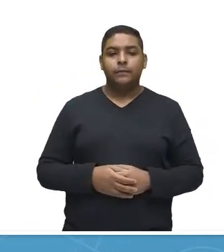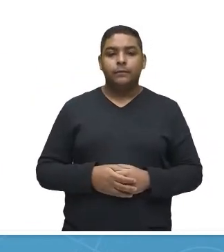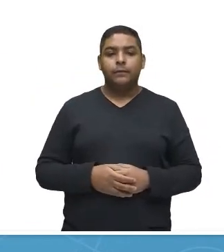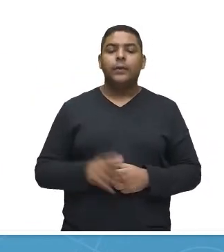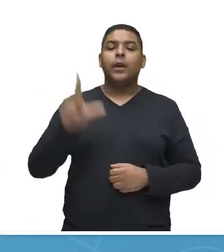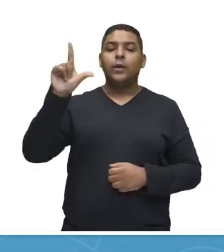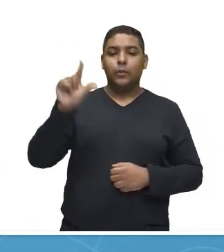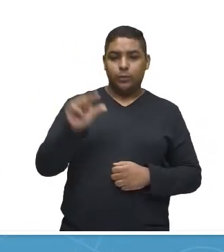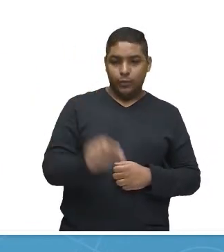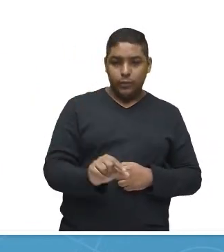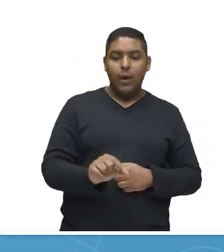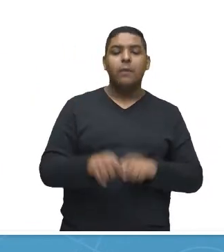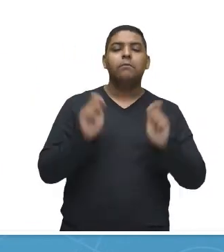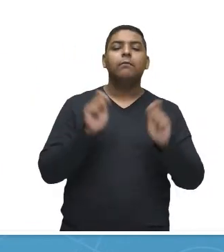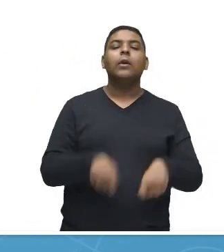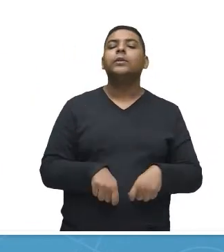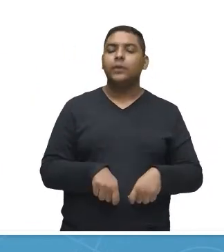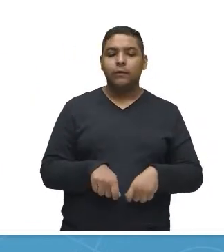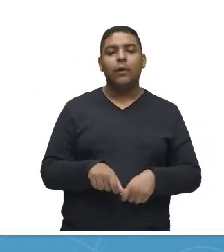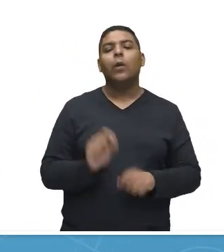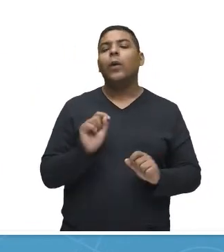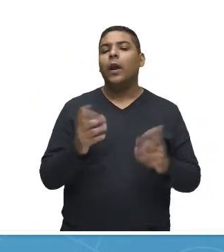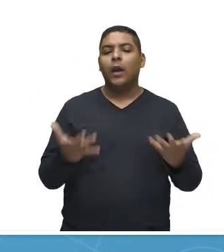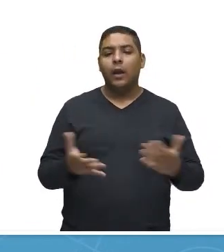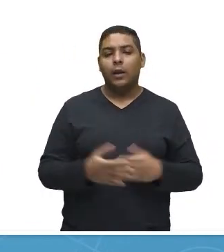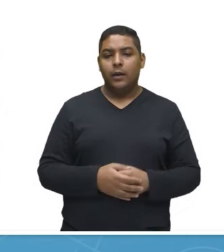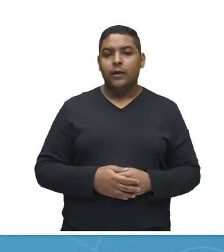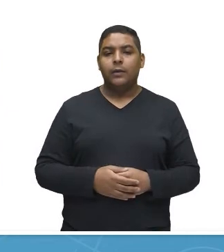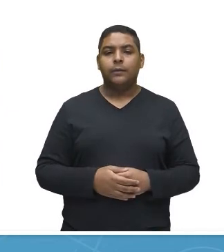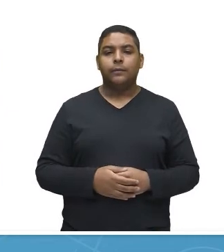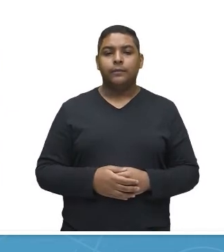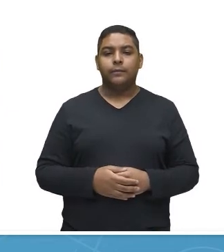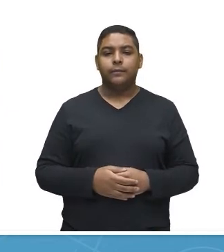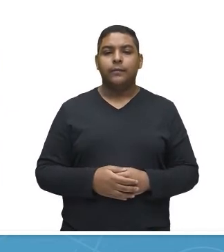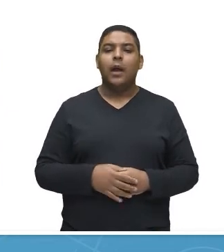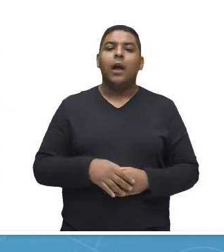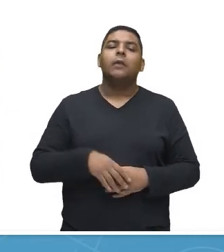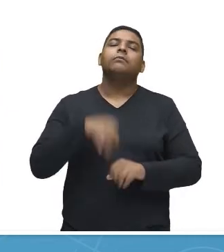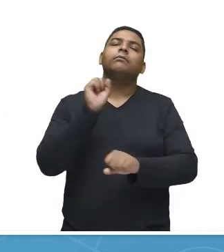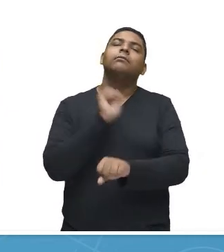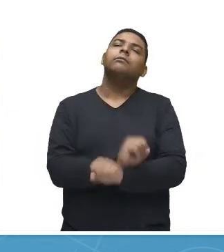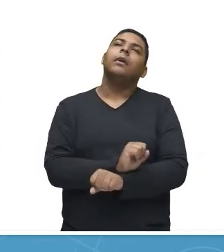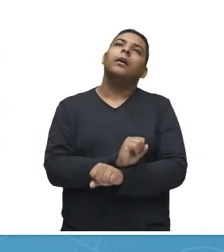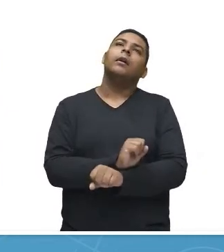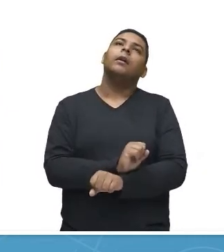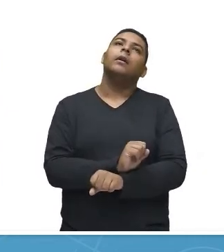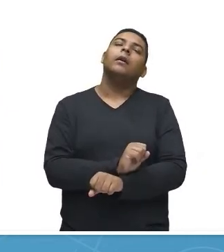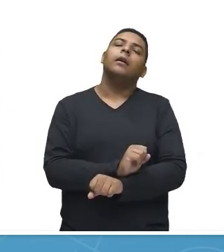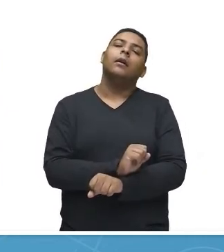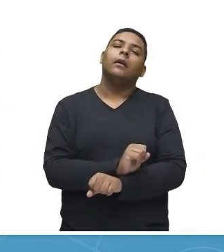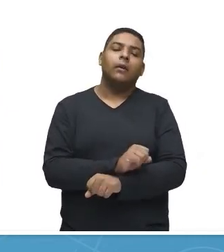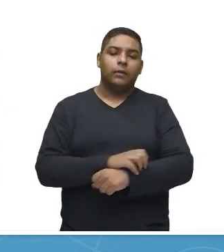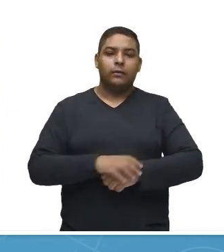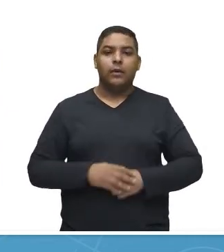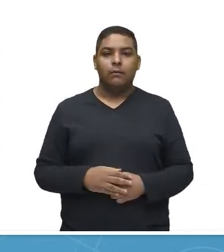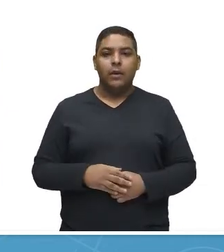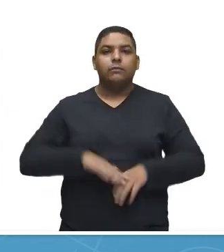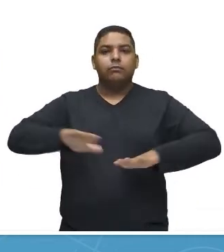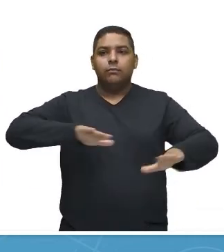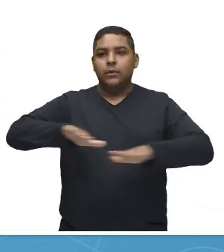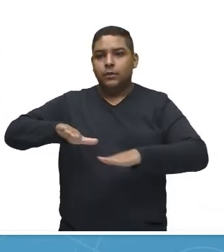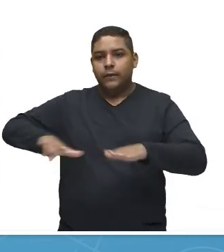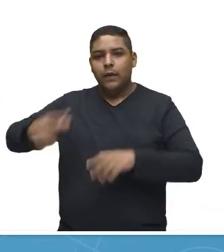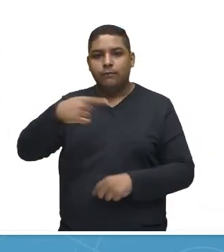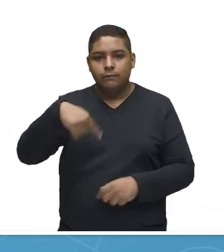menor frequência possível, que é passar muito tempo parado. Então, quanto mais atividade você